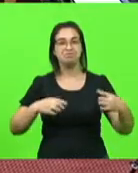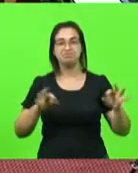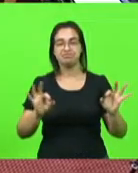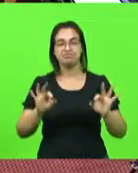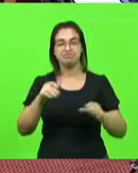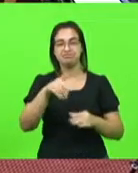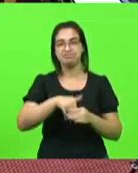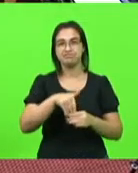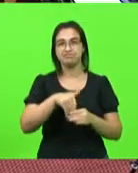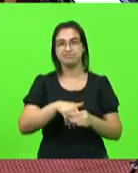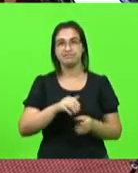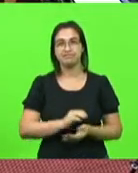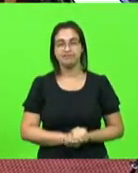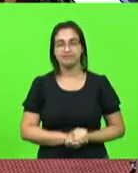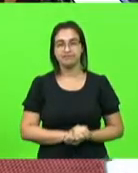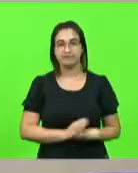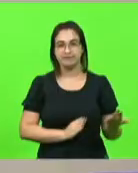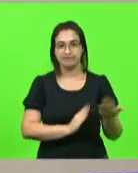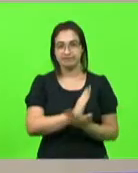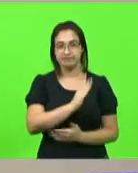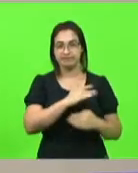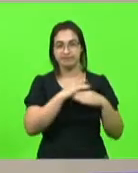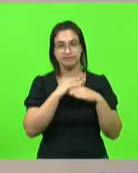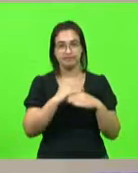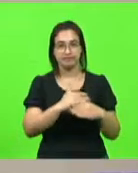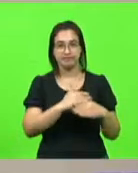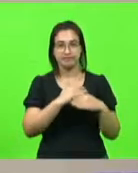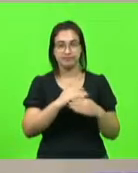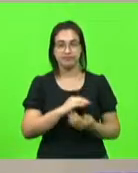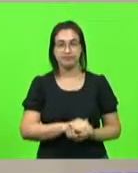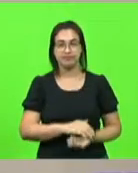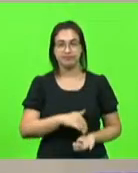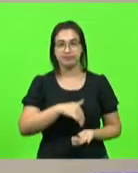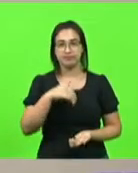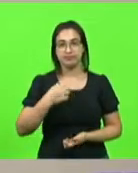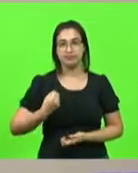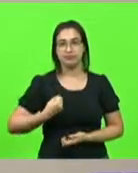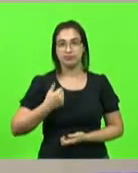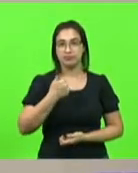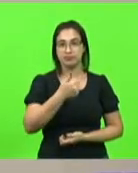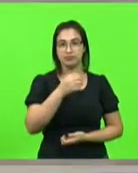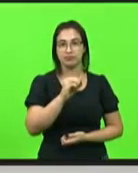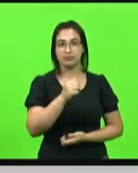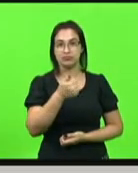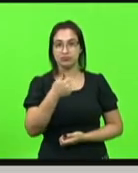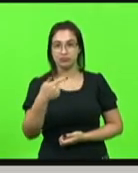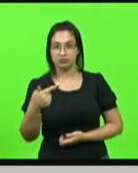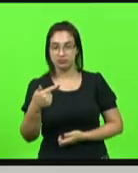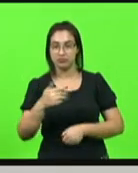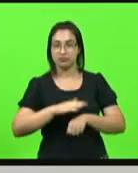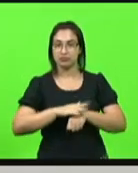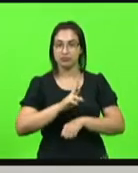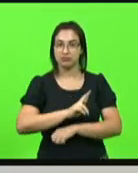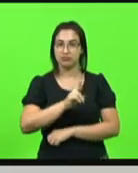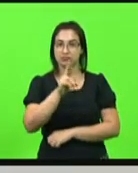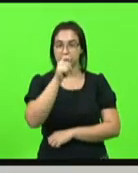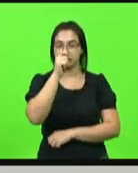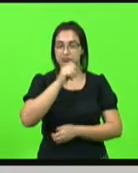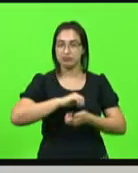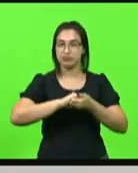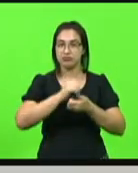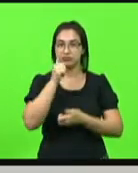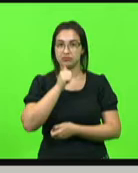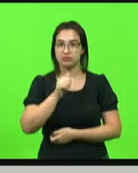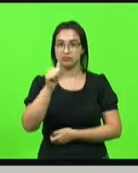que aprovam, permaneçam como se encontram. Aprovado por unanimidade. Moção 1017, autor deputado João Amin, cumprimentando a senhora Ana